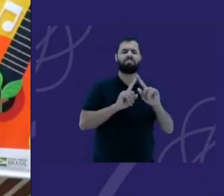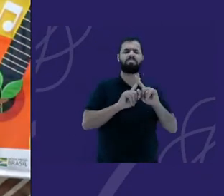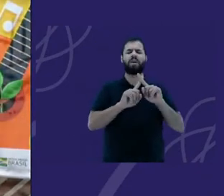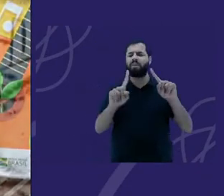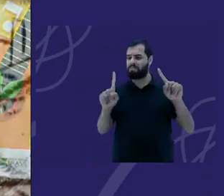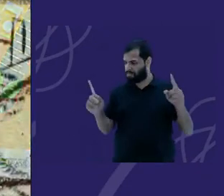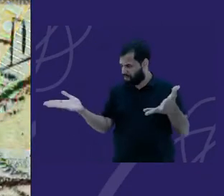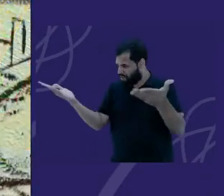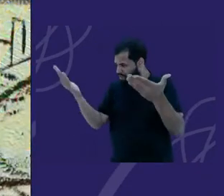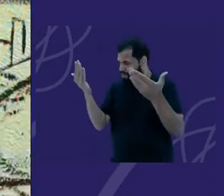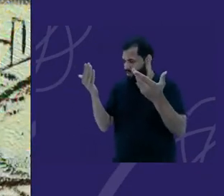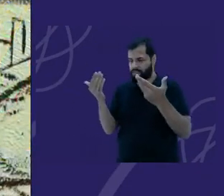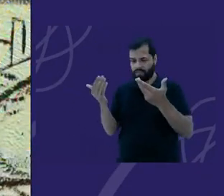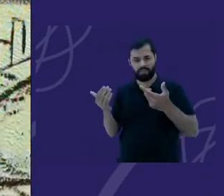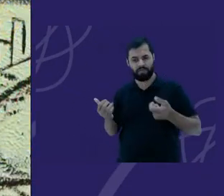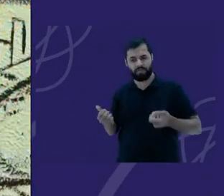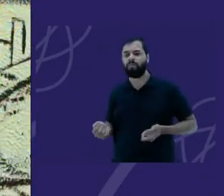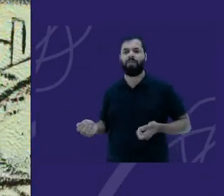Bem, bem.